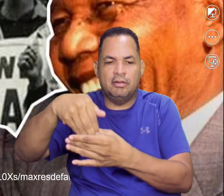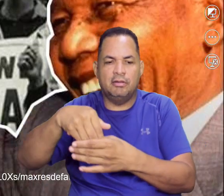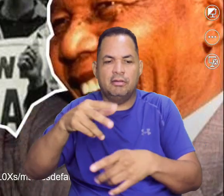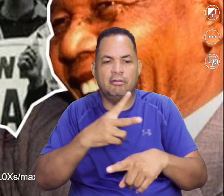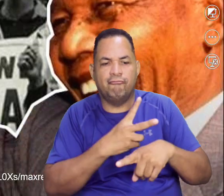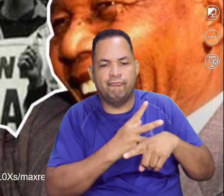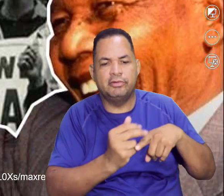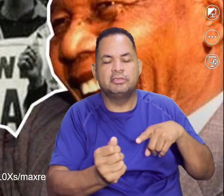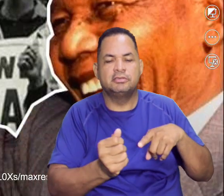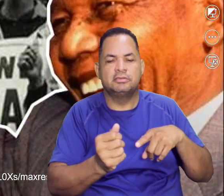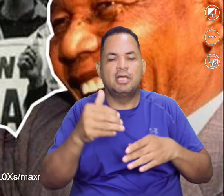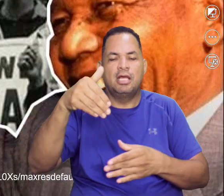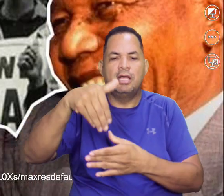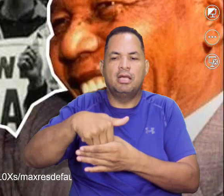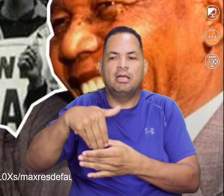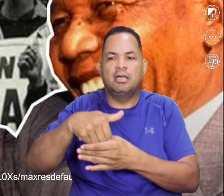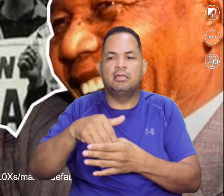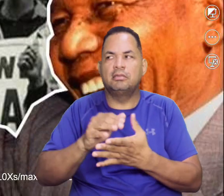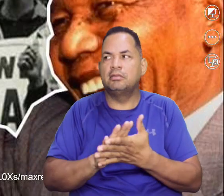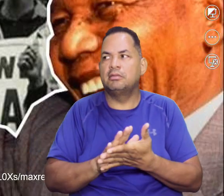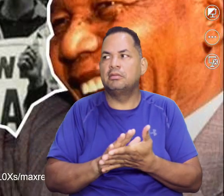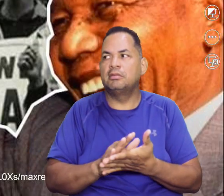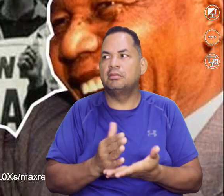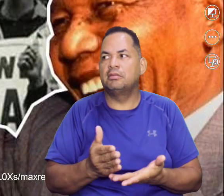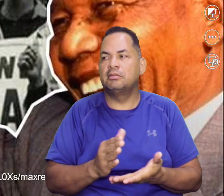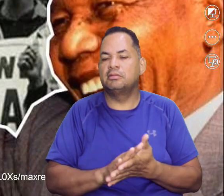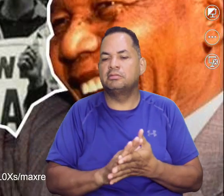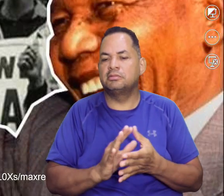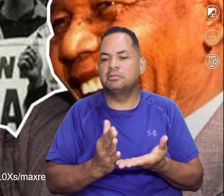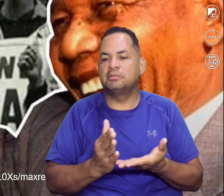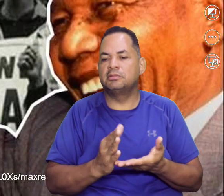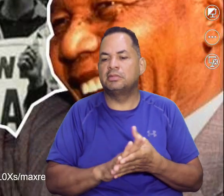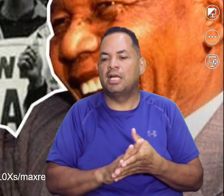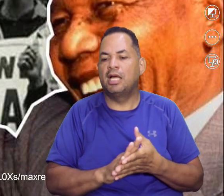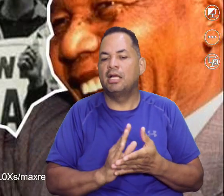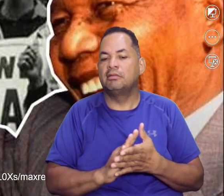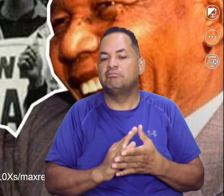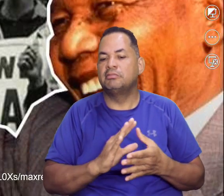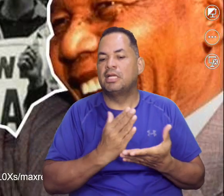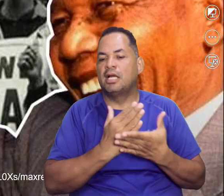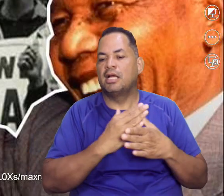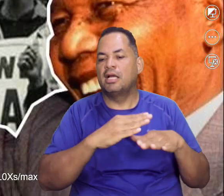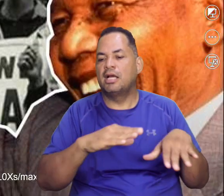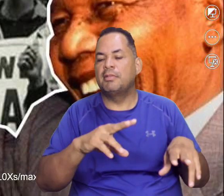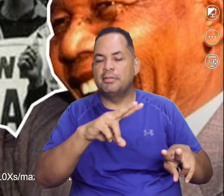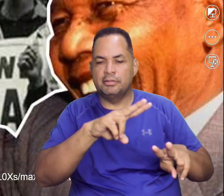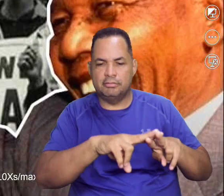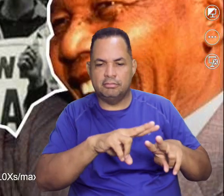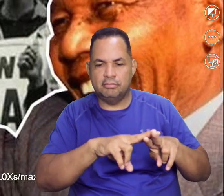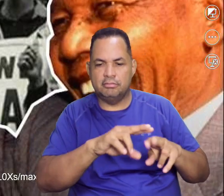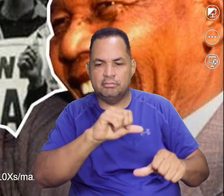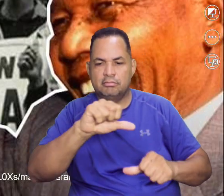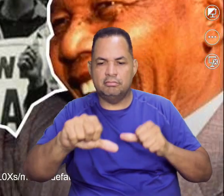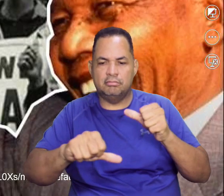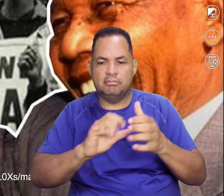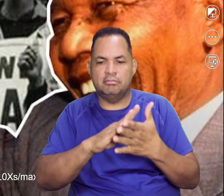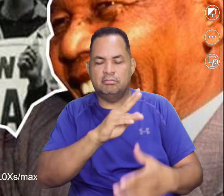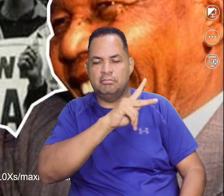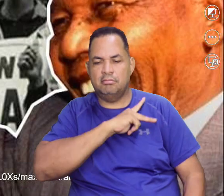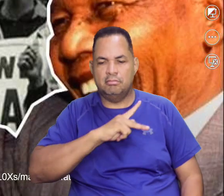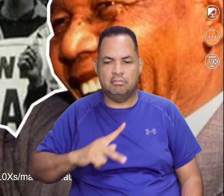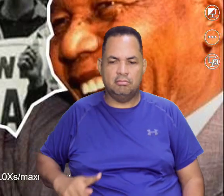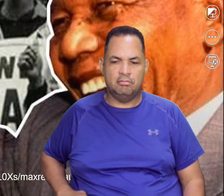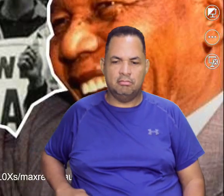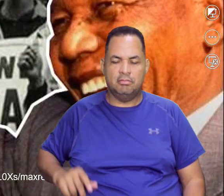ele vai ganhar essas eleições. Então, o cara, ele deixa a cadeia depois de uma prisão perpétua e se torna o